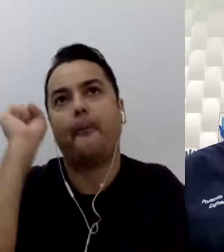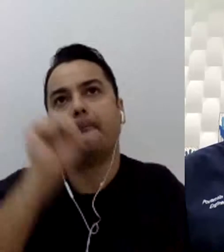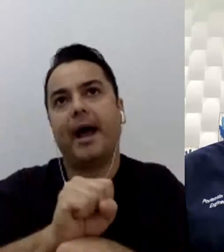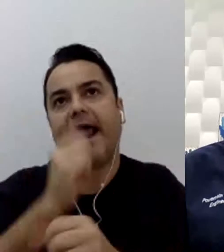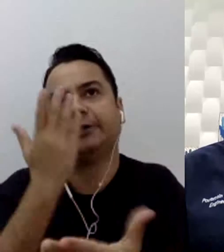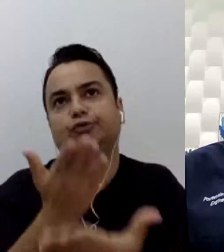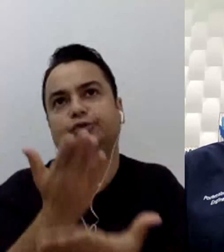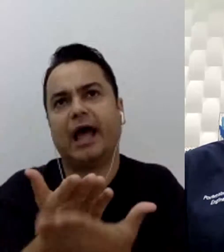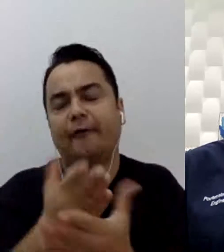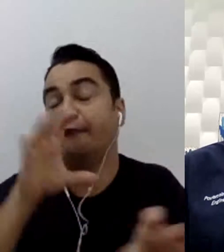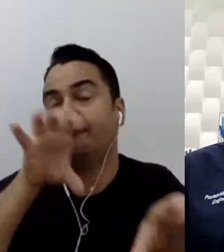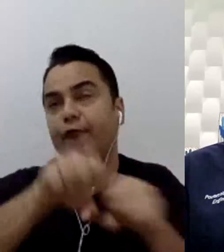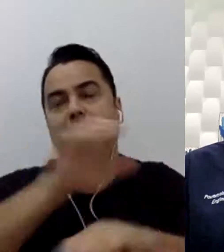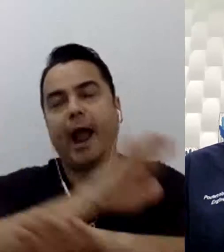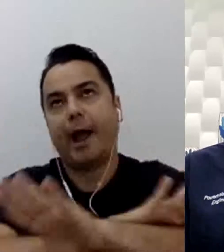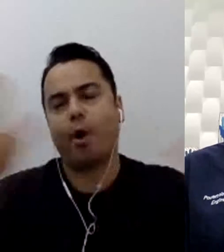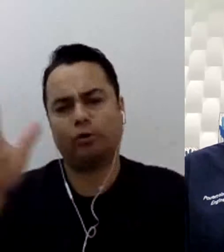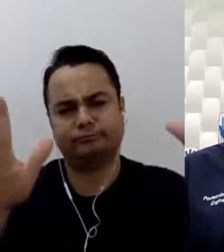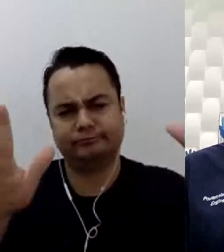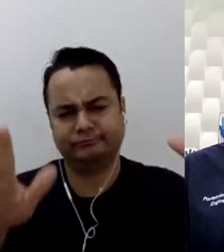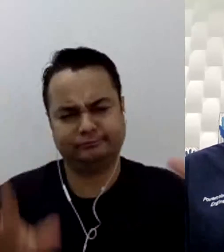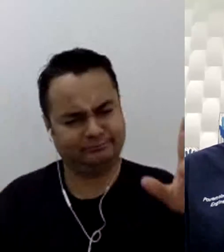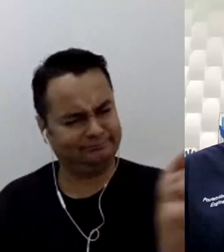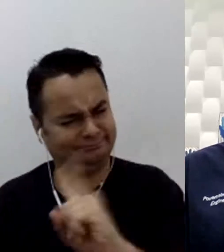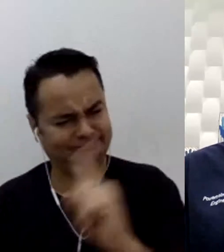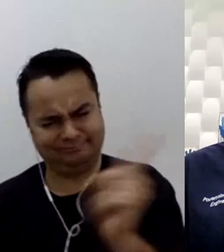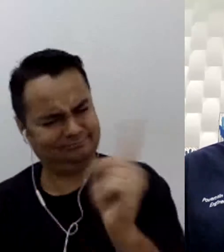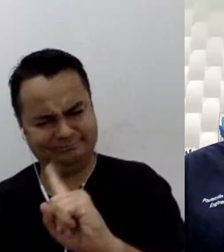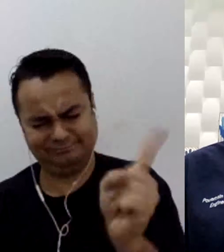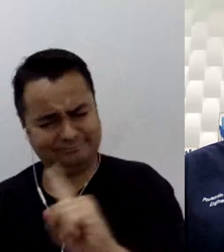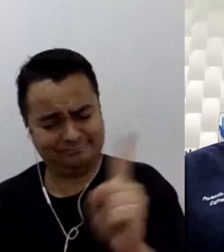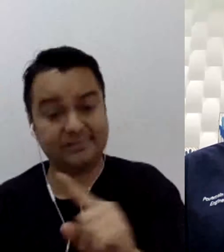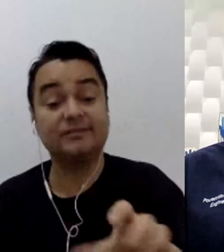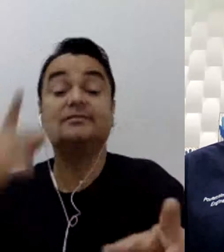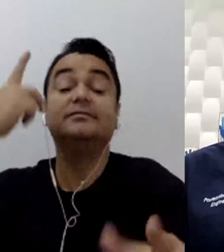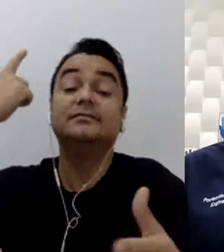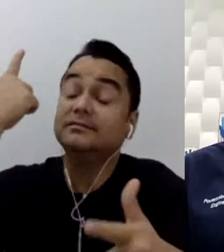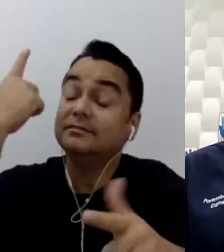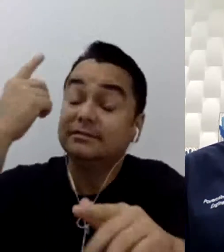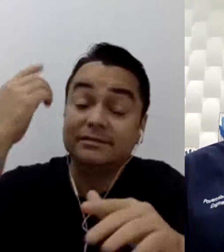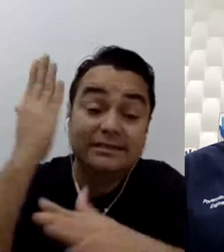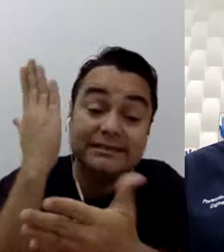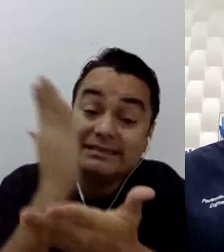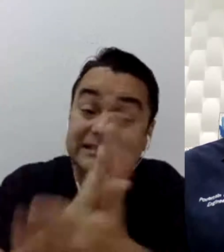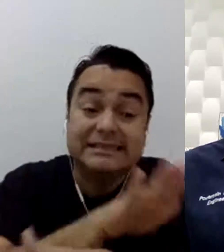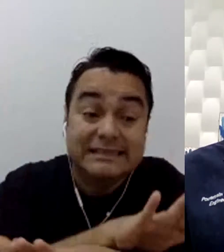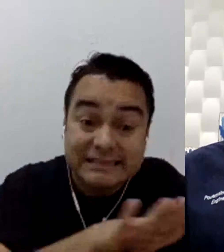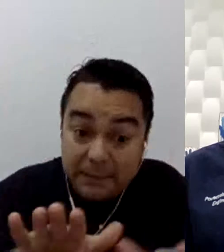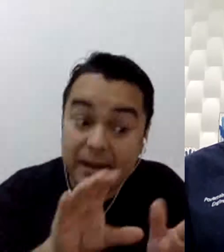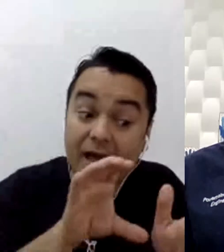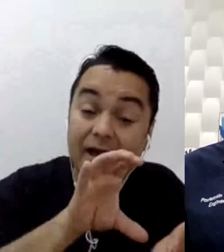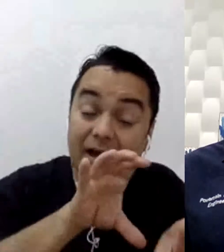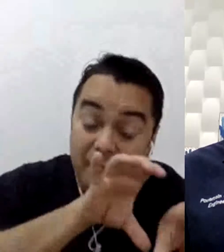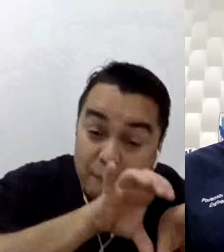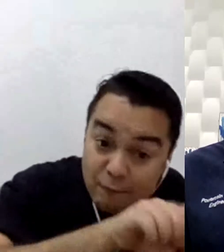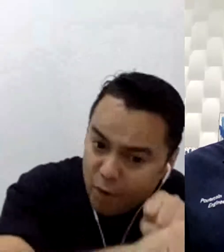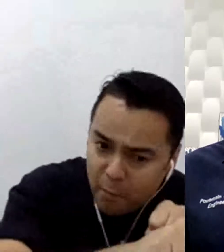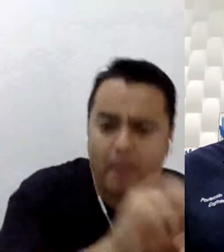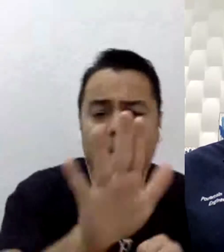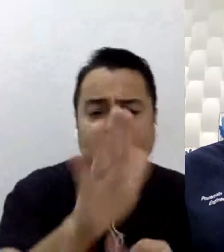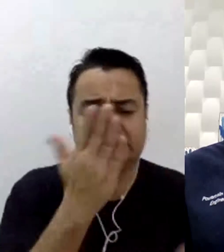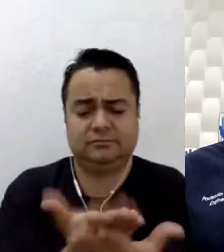contrário, quando a gente termina da graduação, a gente vai estudar continuamente. O engenheiro, ele transforma a vida